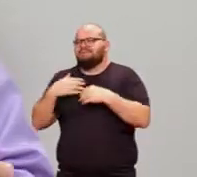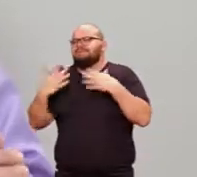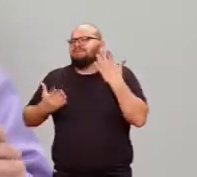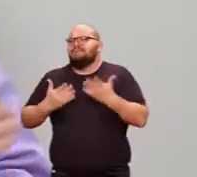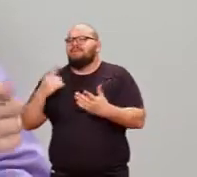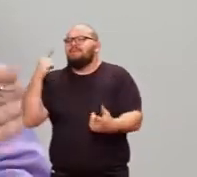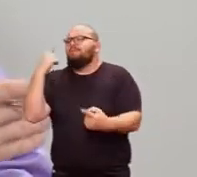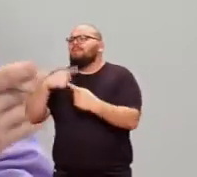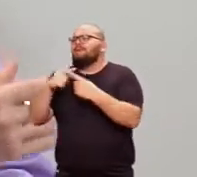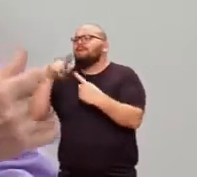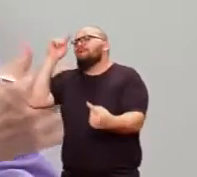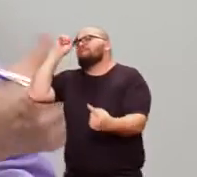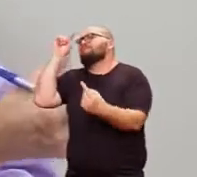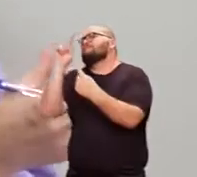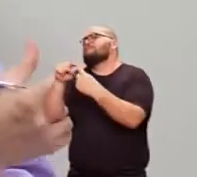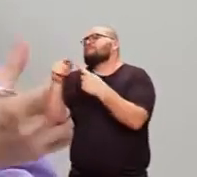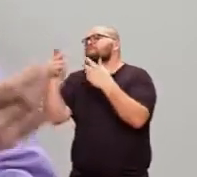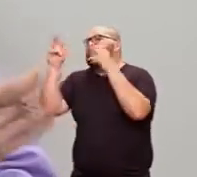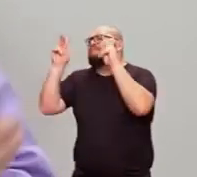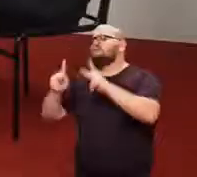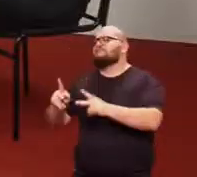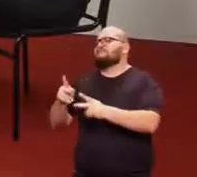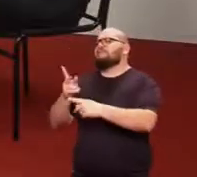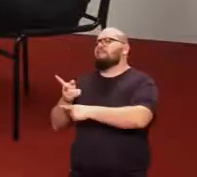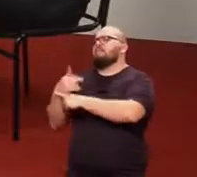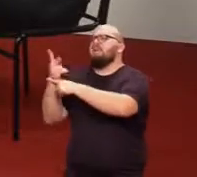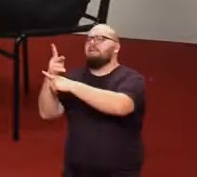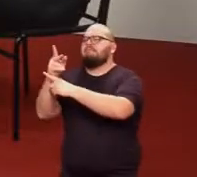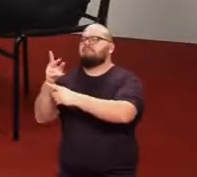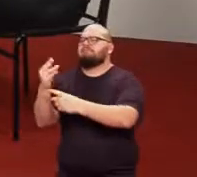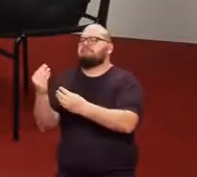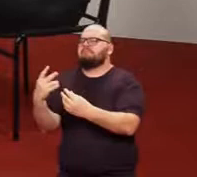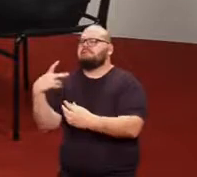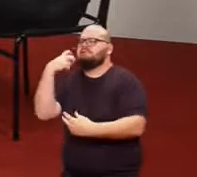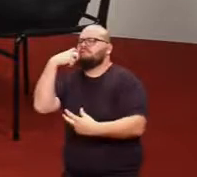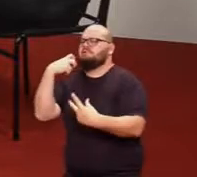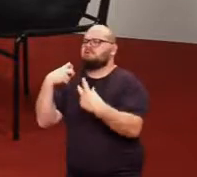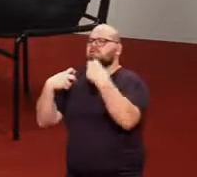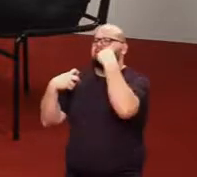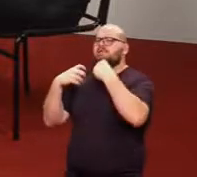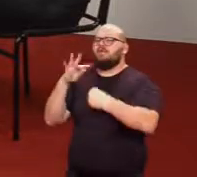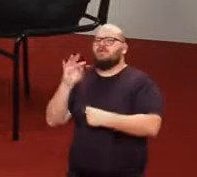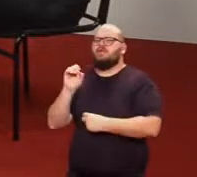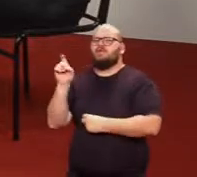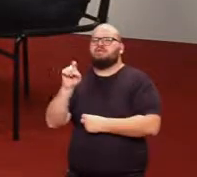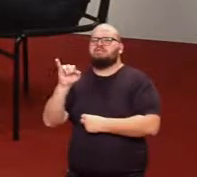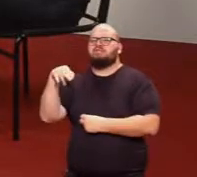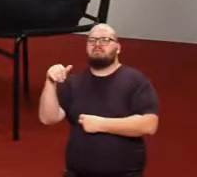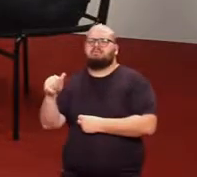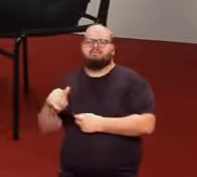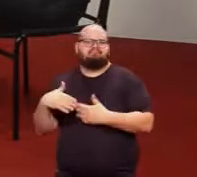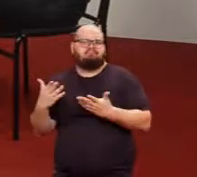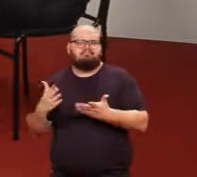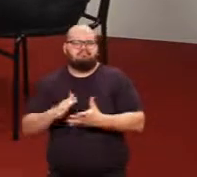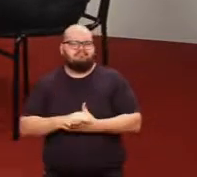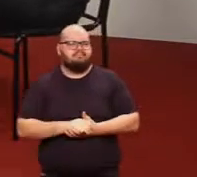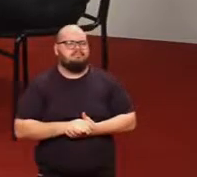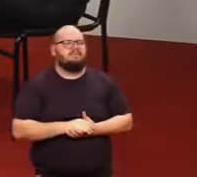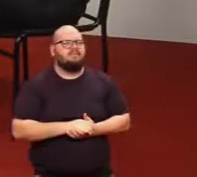é o motivo que as pessoas buscam aplicar essa toxina botulínica no rosto,